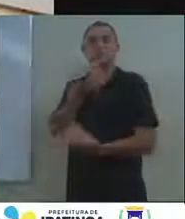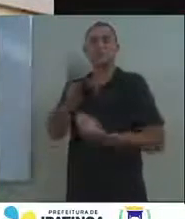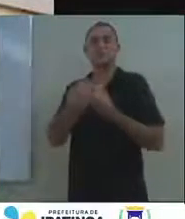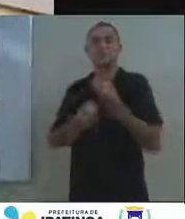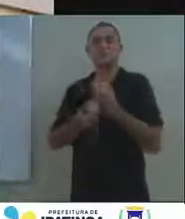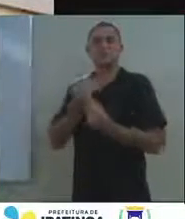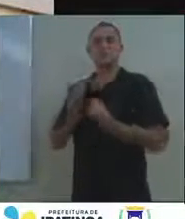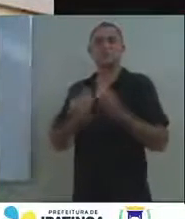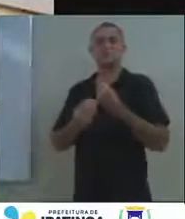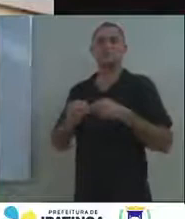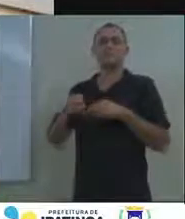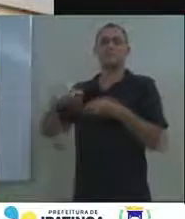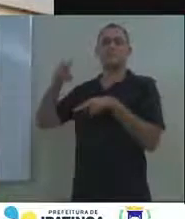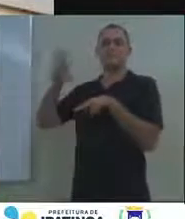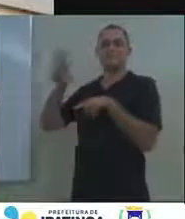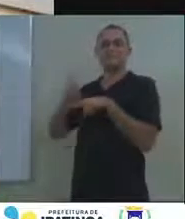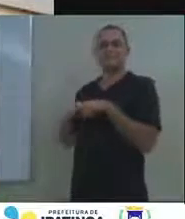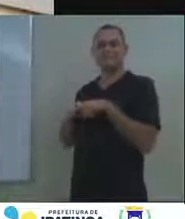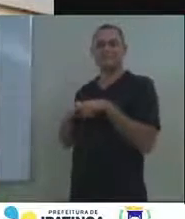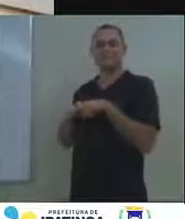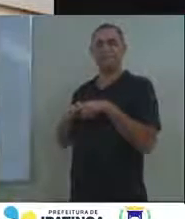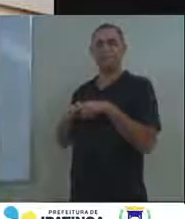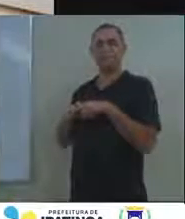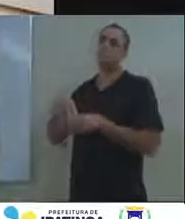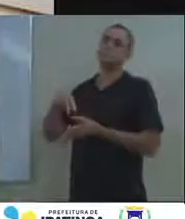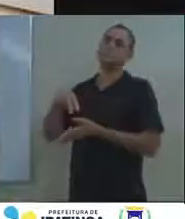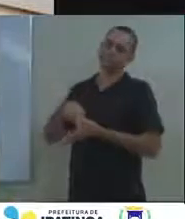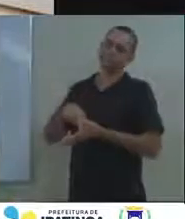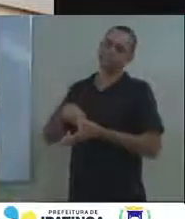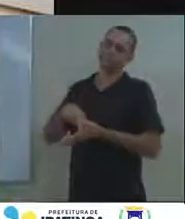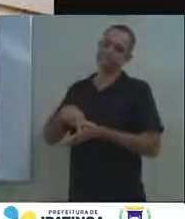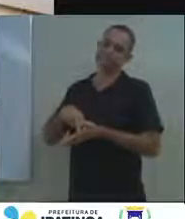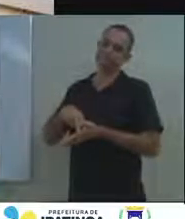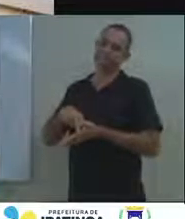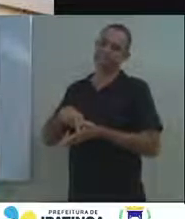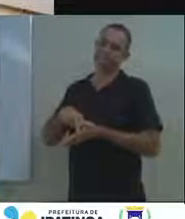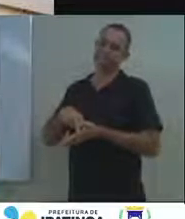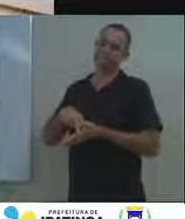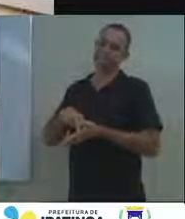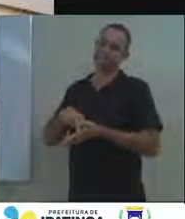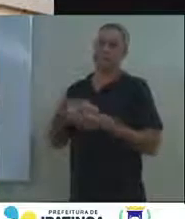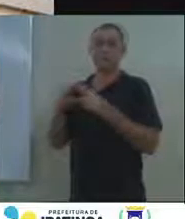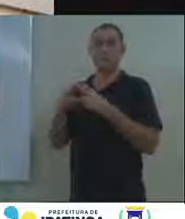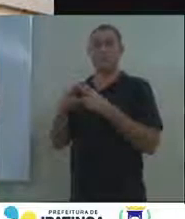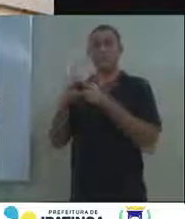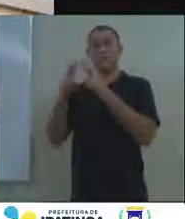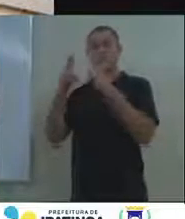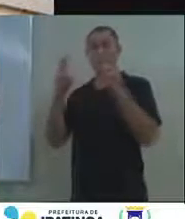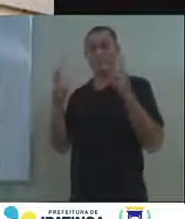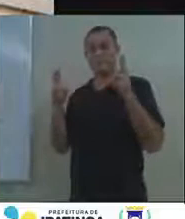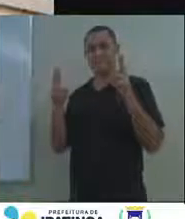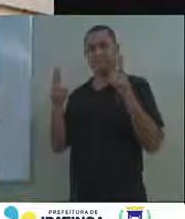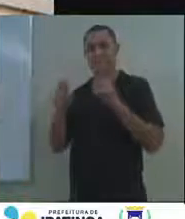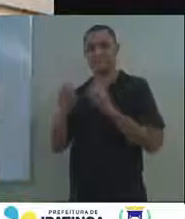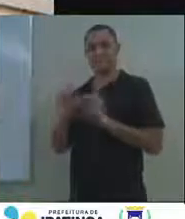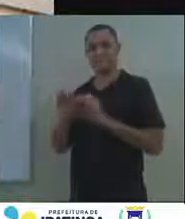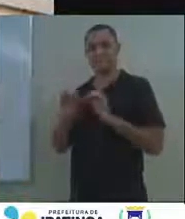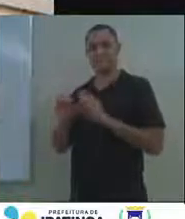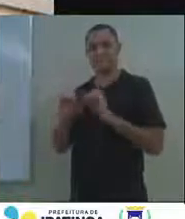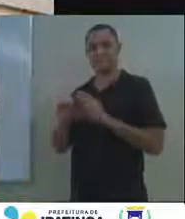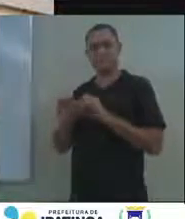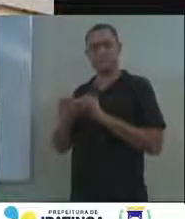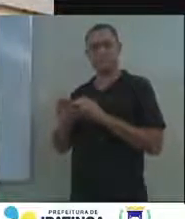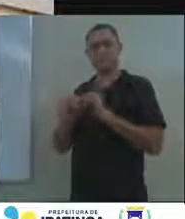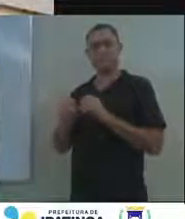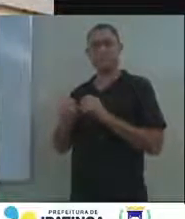aula sentada, outra coisa é eu dar aula em pé. Uma coisa é eu dar aula virtual, outra coisa é eu dar uma aula num ambiente